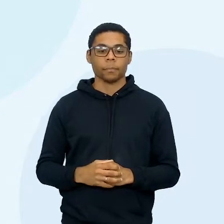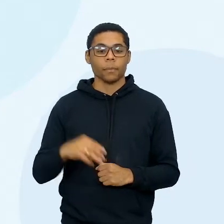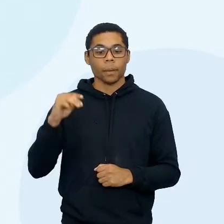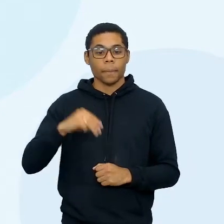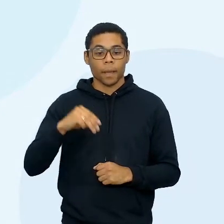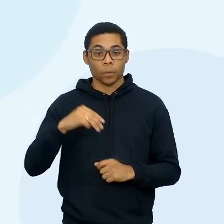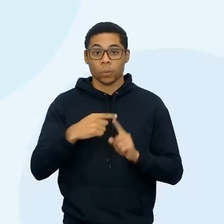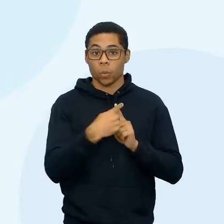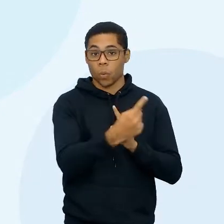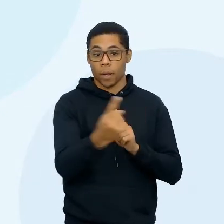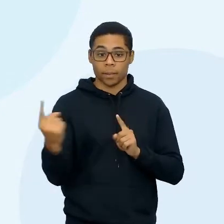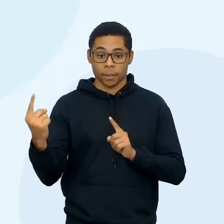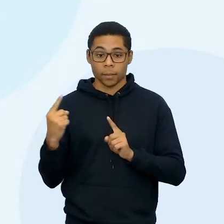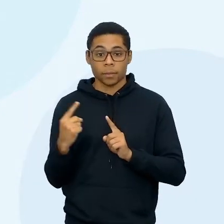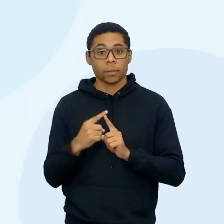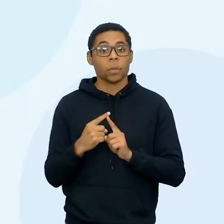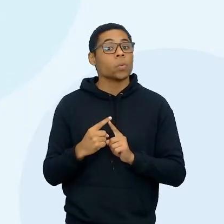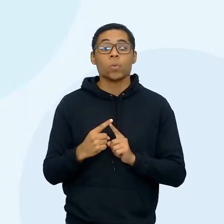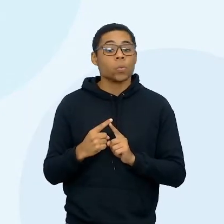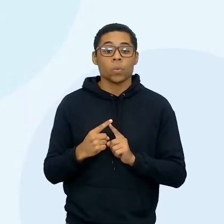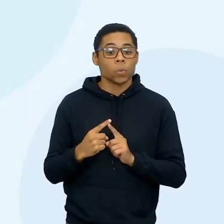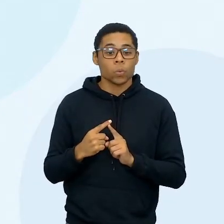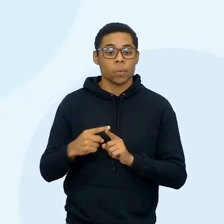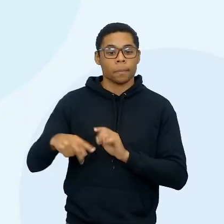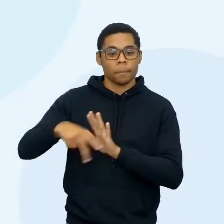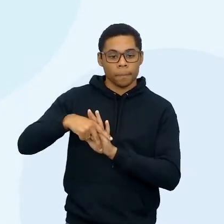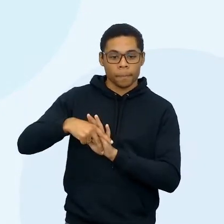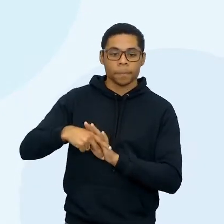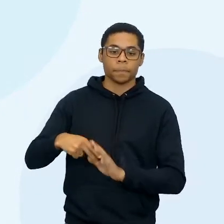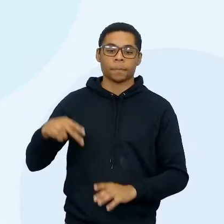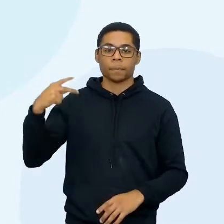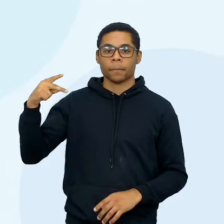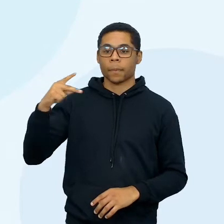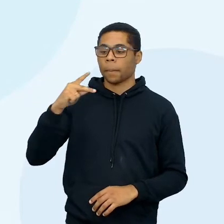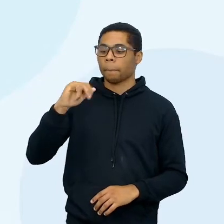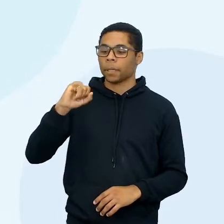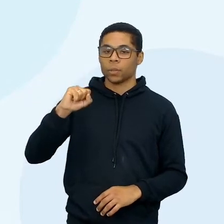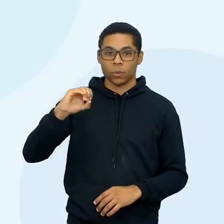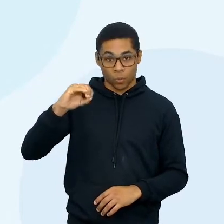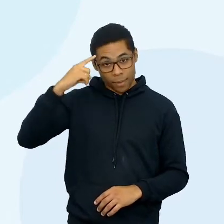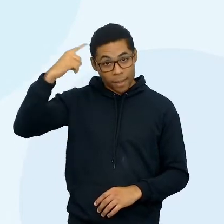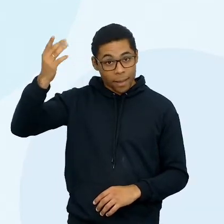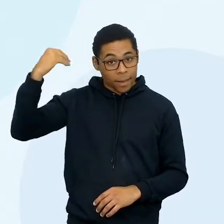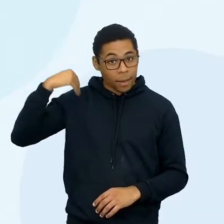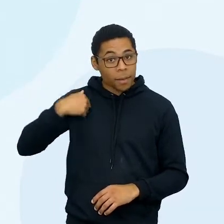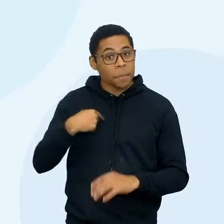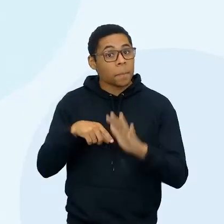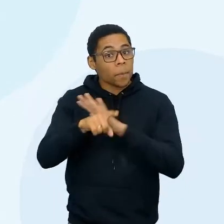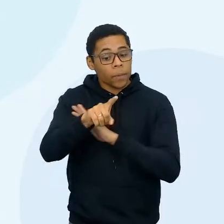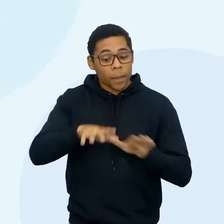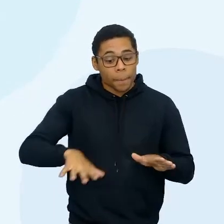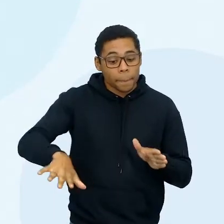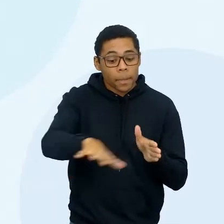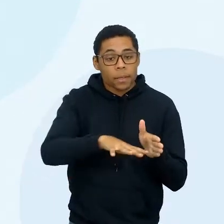metros quadrados de quê, gente? De quê? De piso.